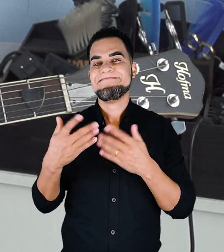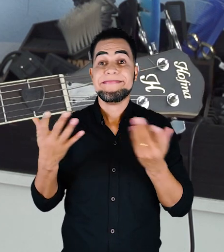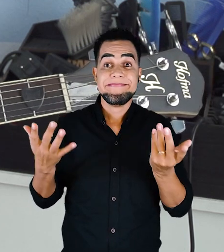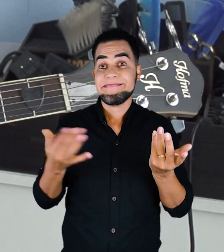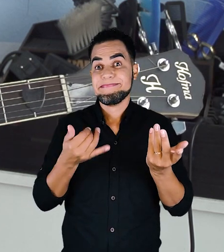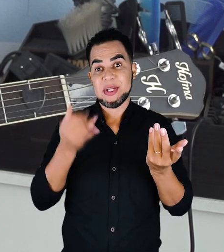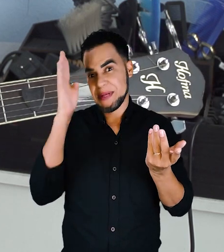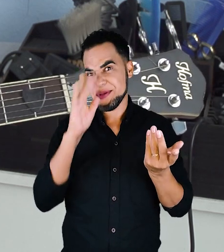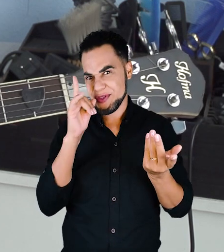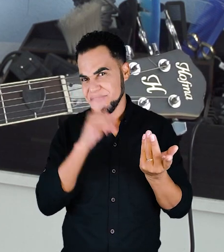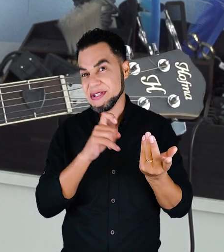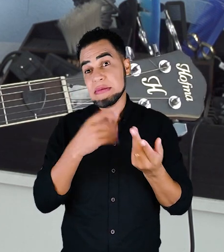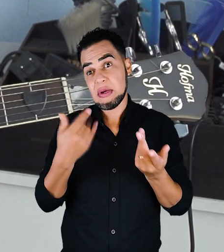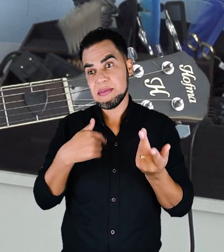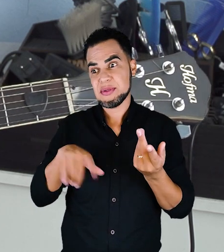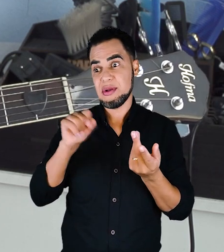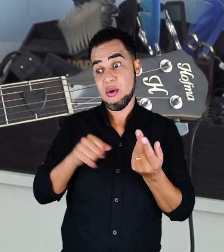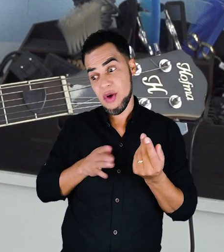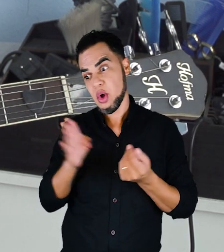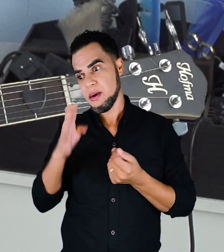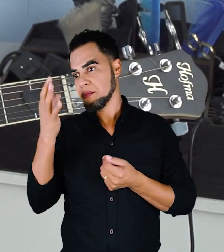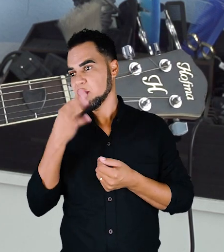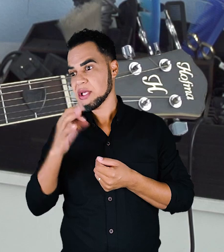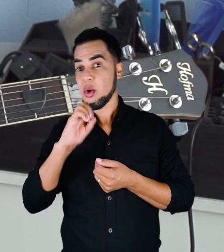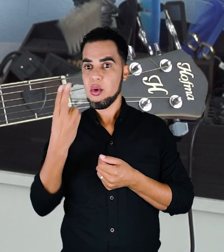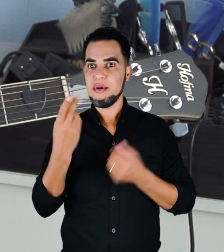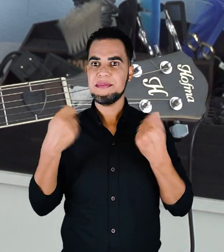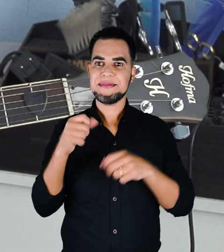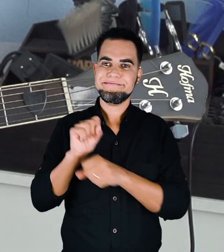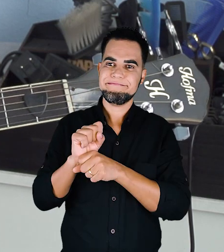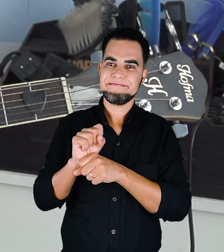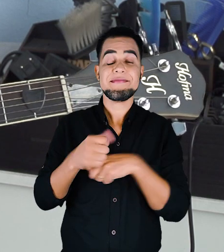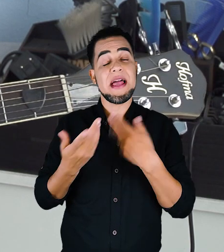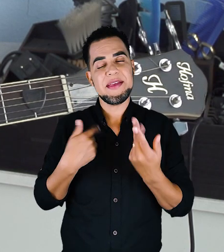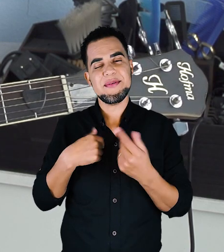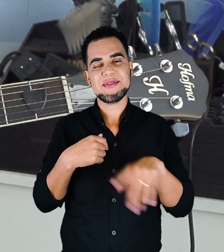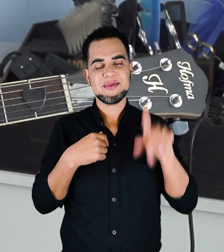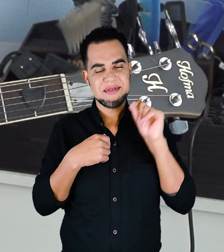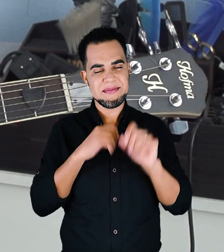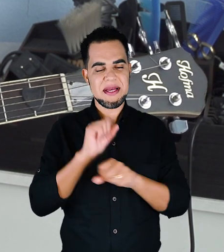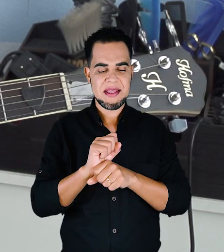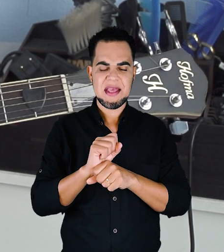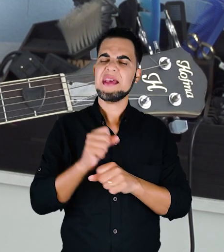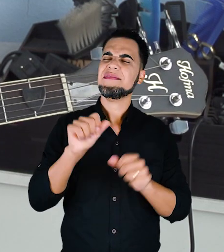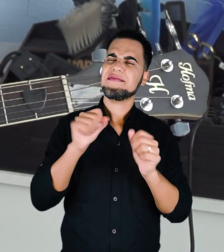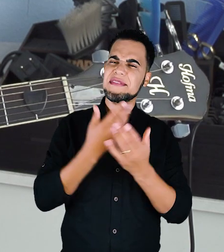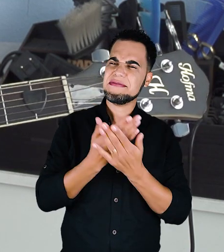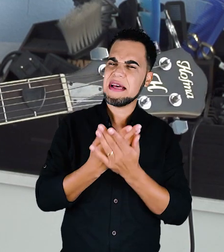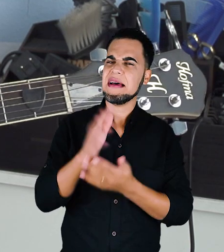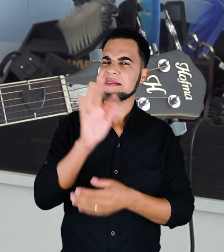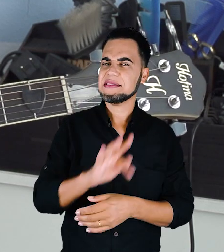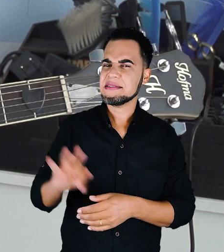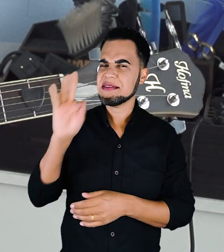ponto realmente que eu tive que escolher, né? Falei, ou eu vou seguir na música, realmente eu vou ter que dar um tempo. Aí eu resolvi dar um tempo, eu fui